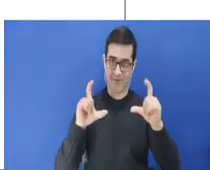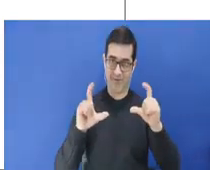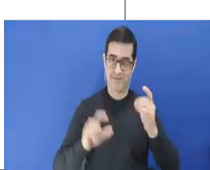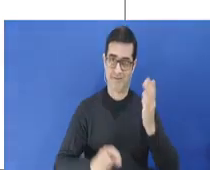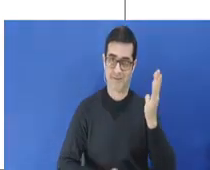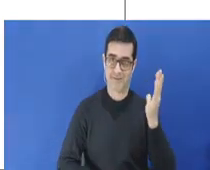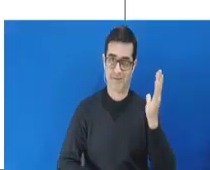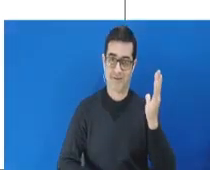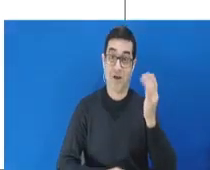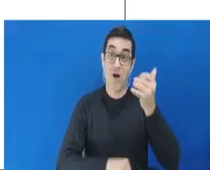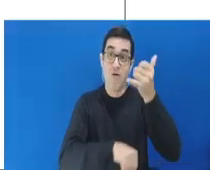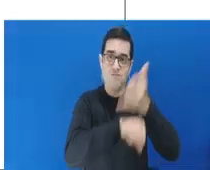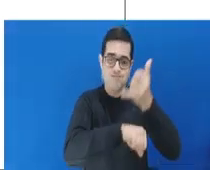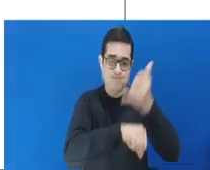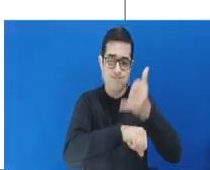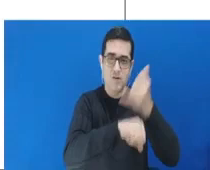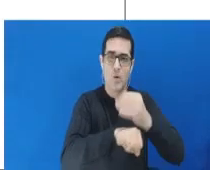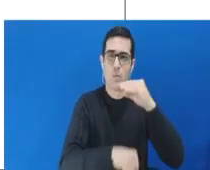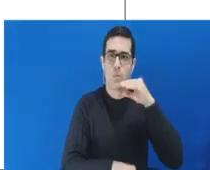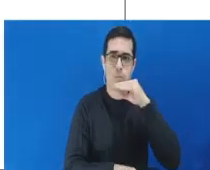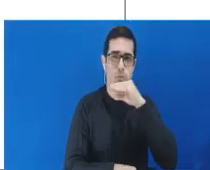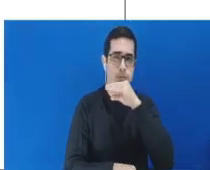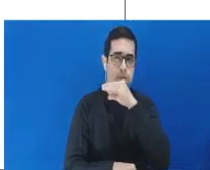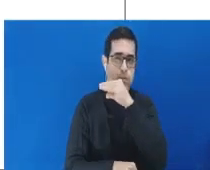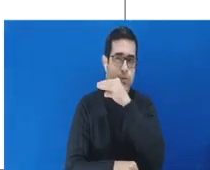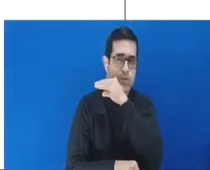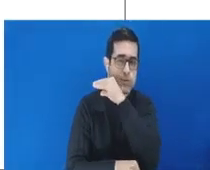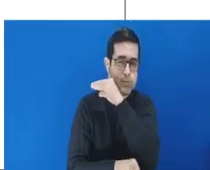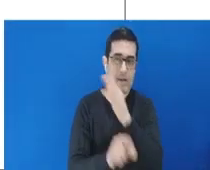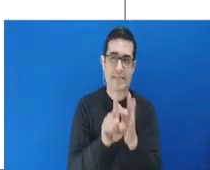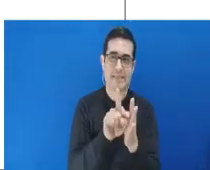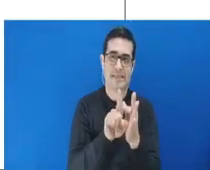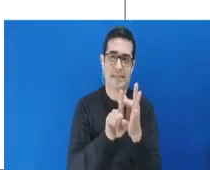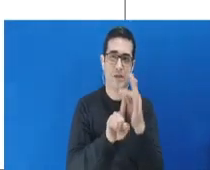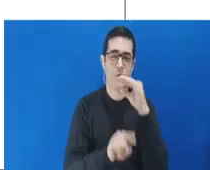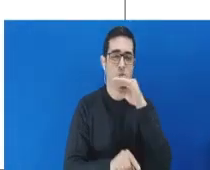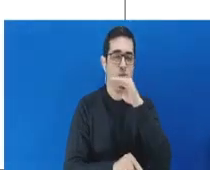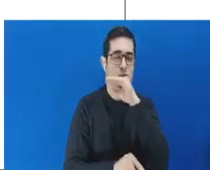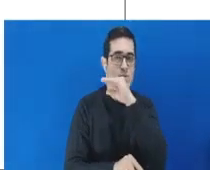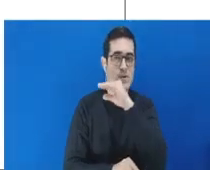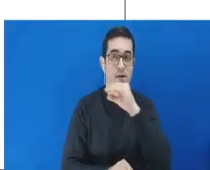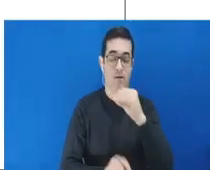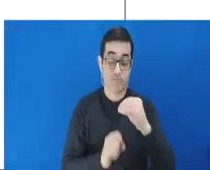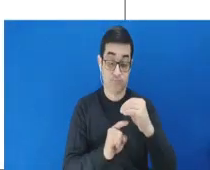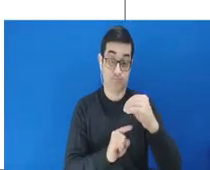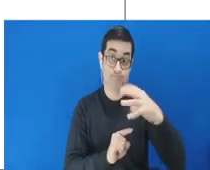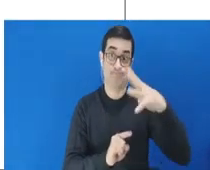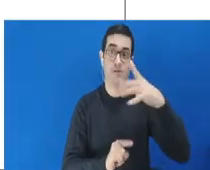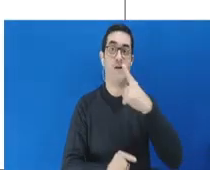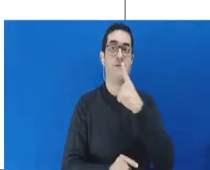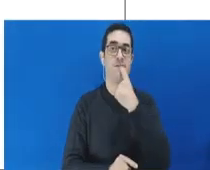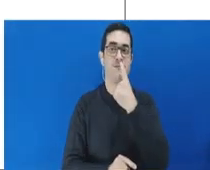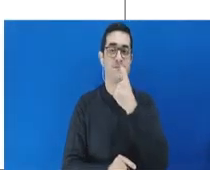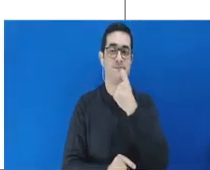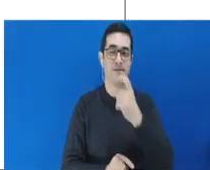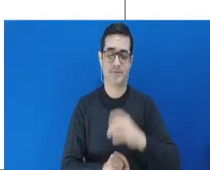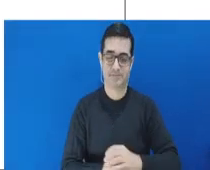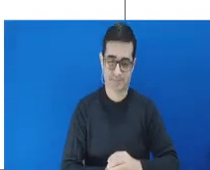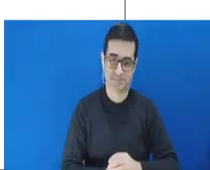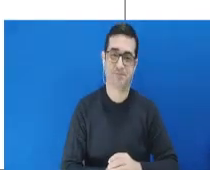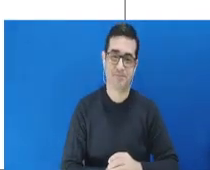fica rubro, né, nessa tonalidade vermelha. Essas duas características estão diretamente